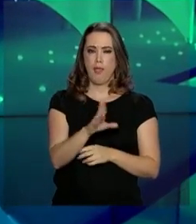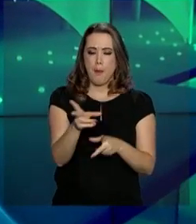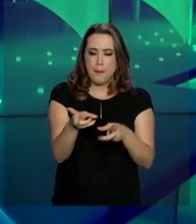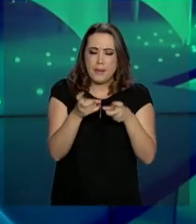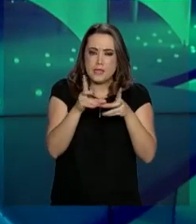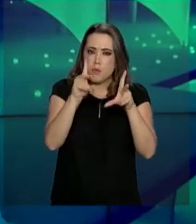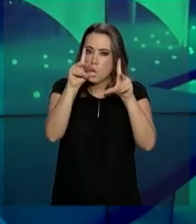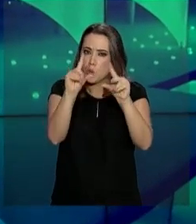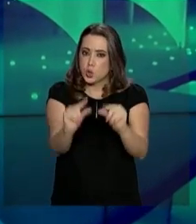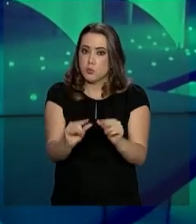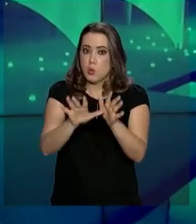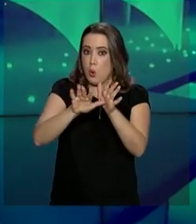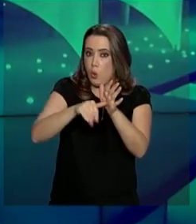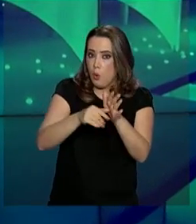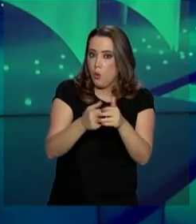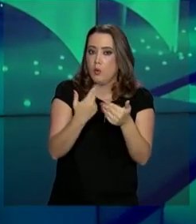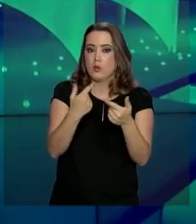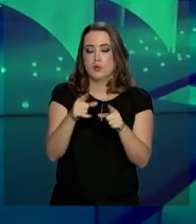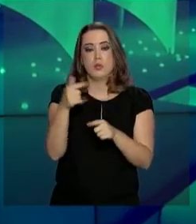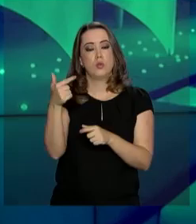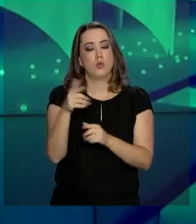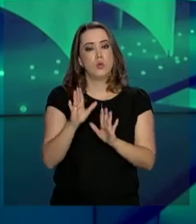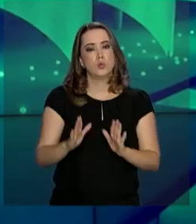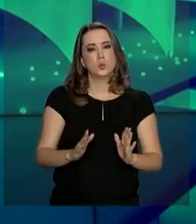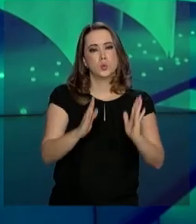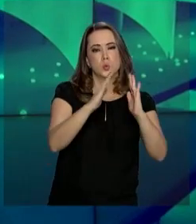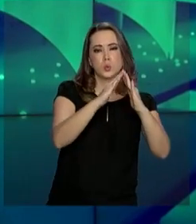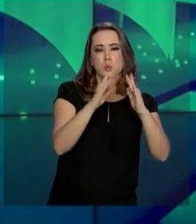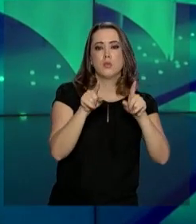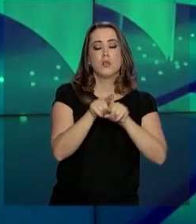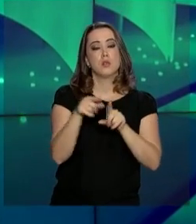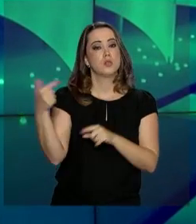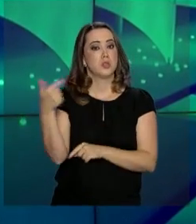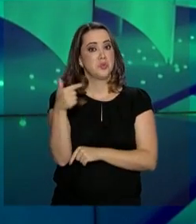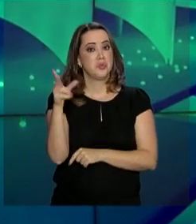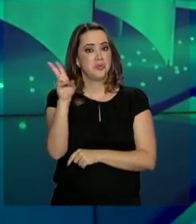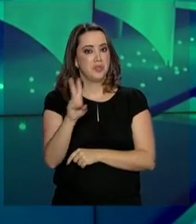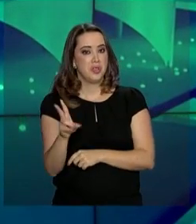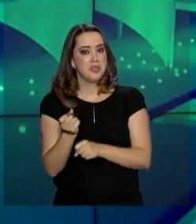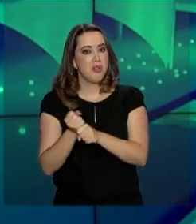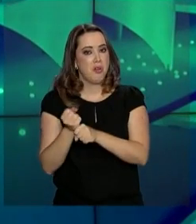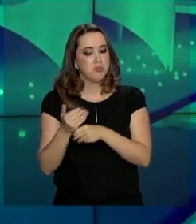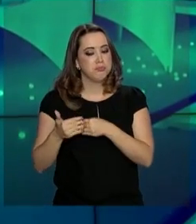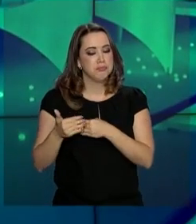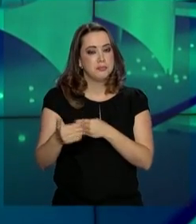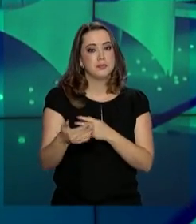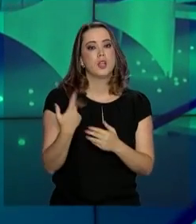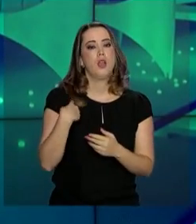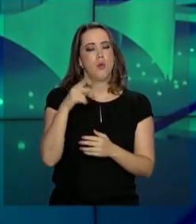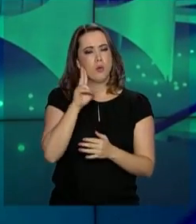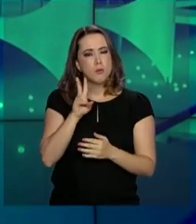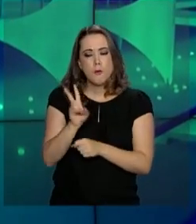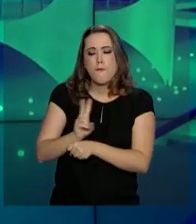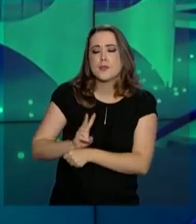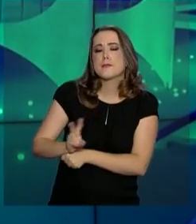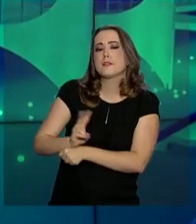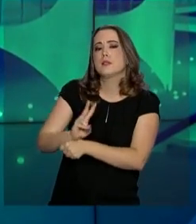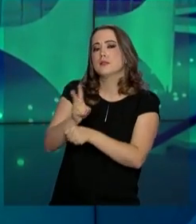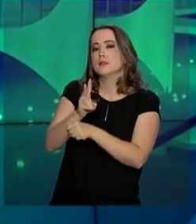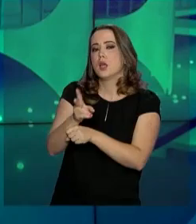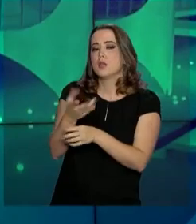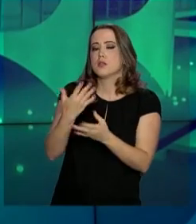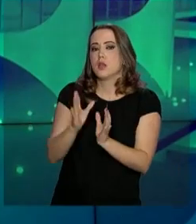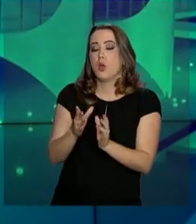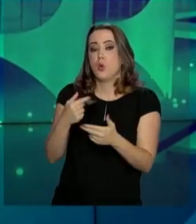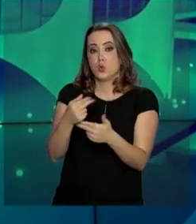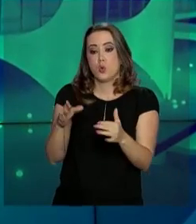estoques públicos pelo segundo ano seguido. É o que revela o balanço da Superintendência de Fiscalização de Estoques da companhia, que é